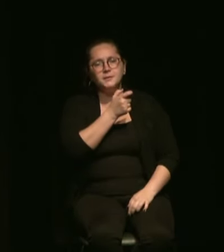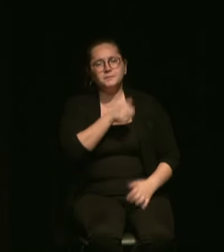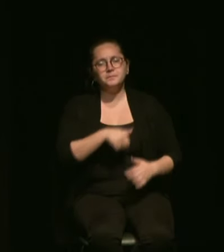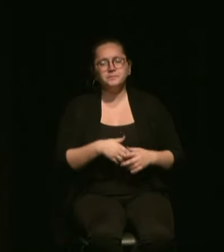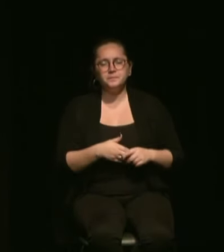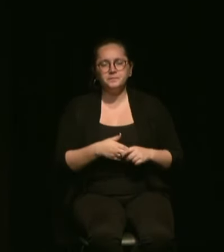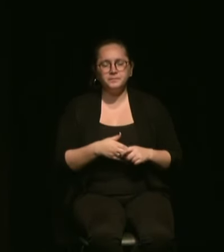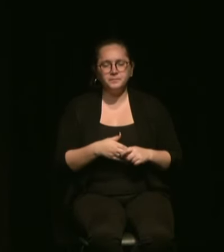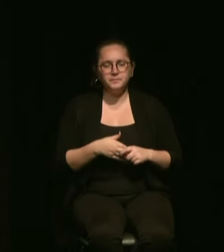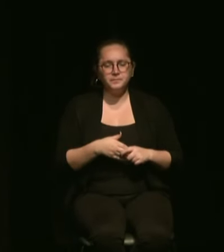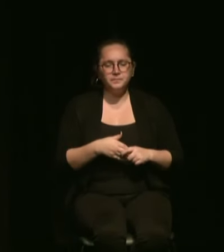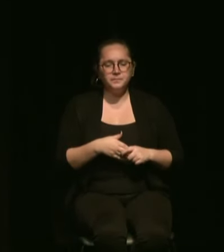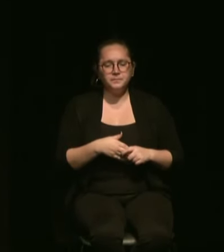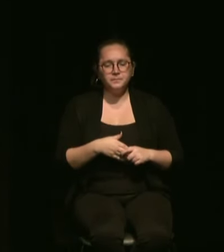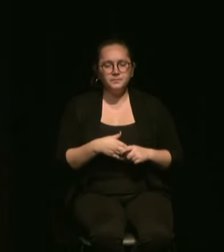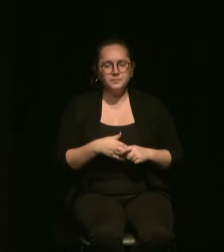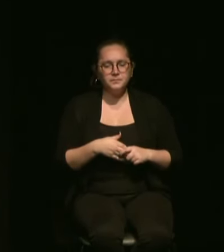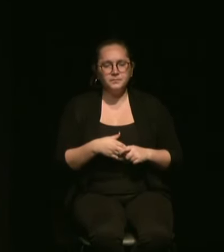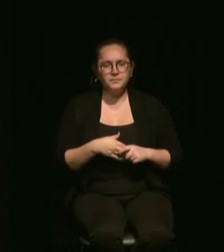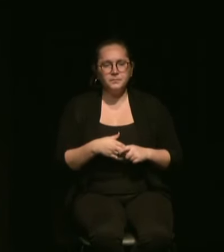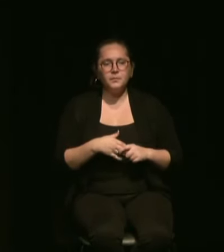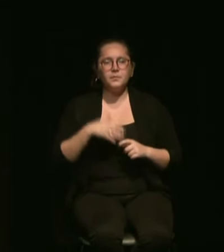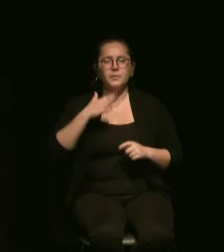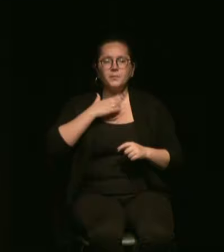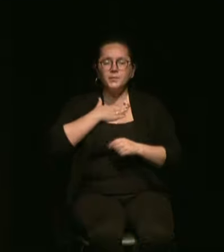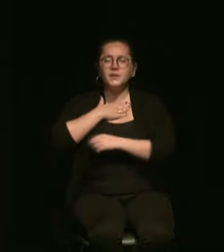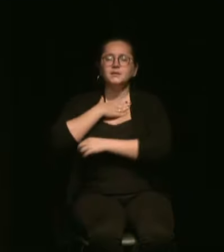enfim, de certa maneira,